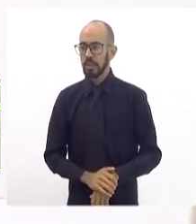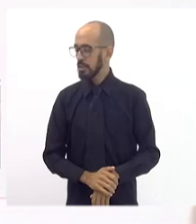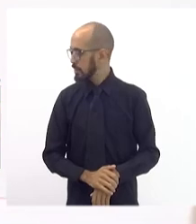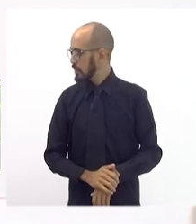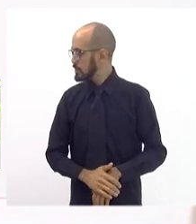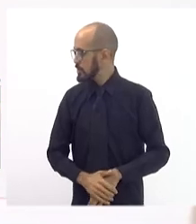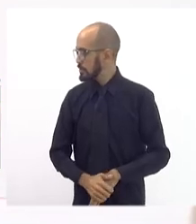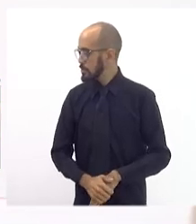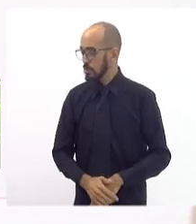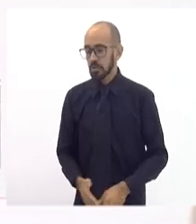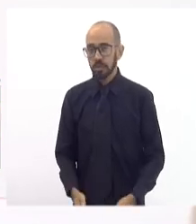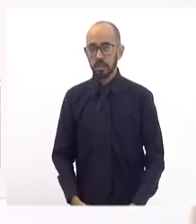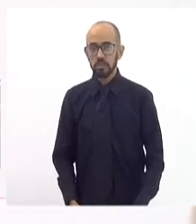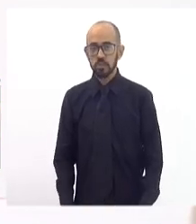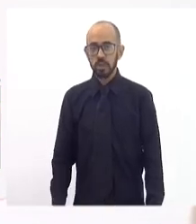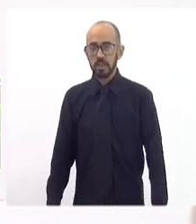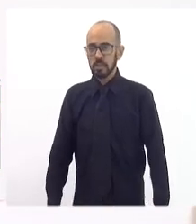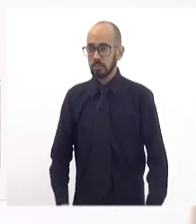quer